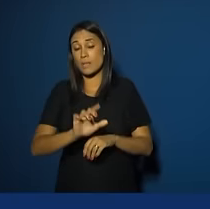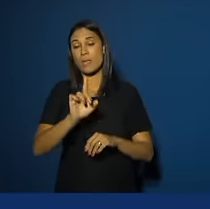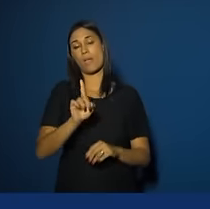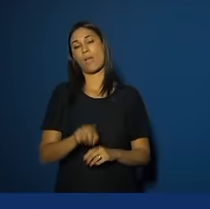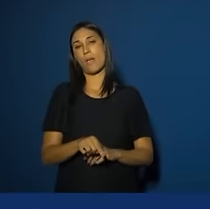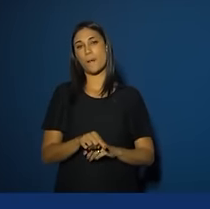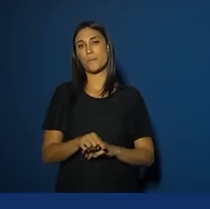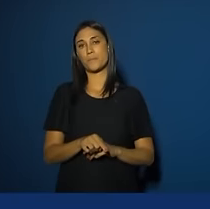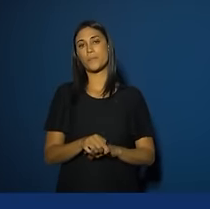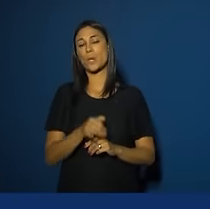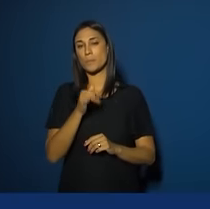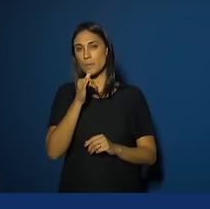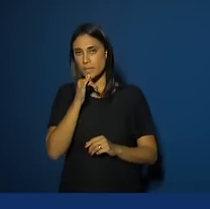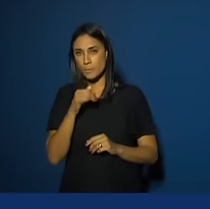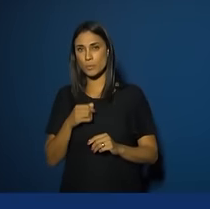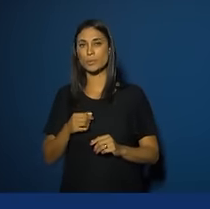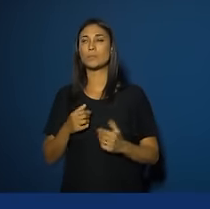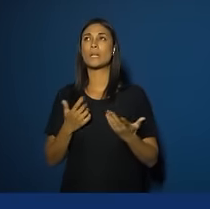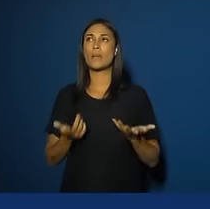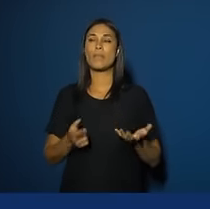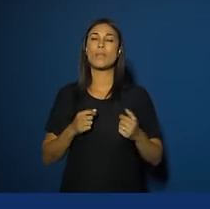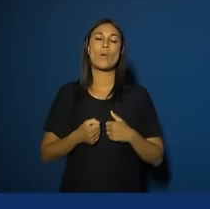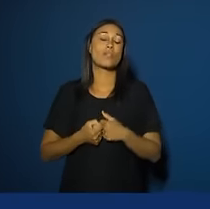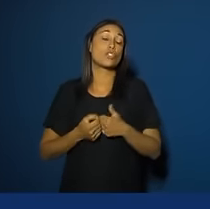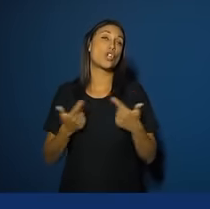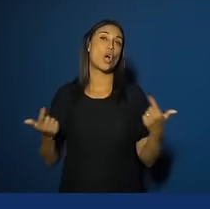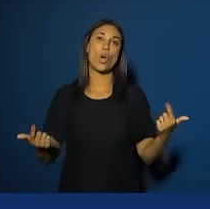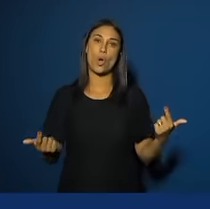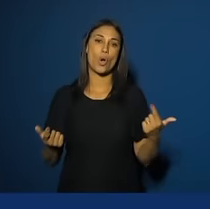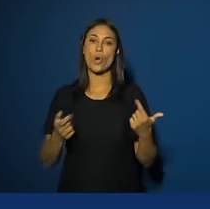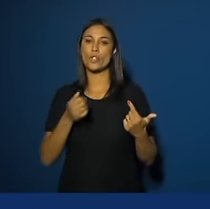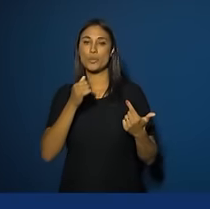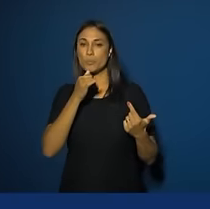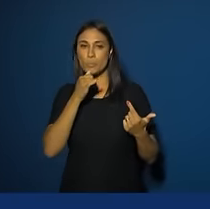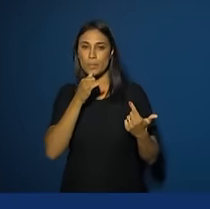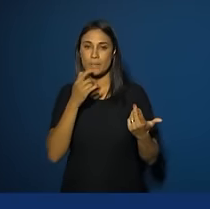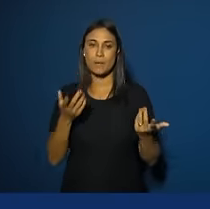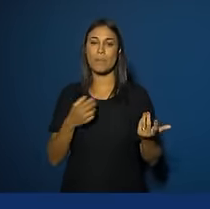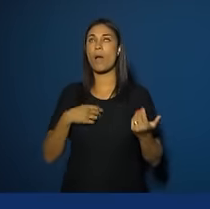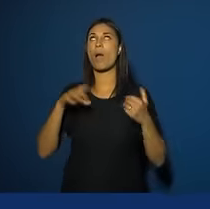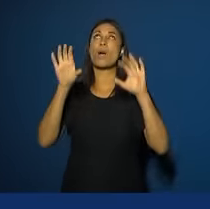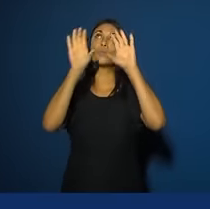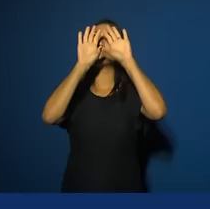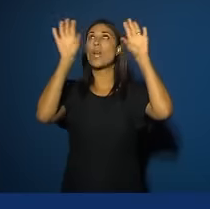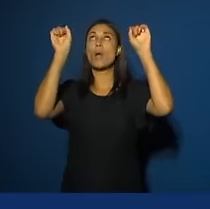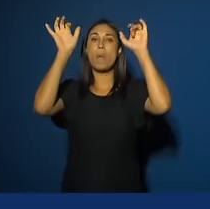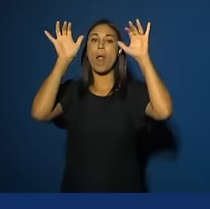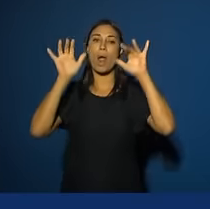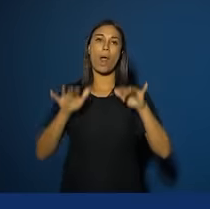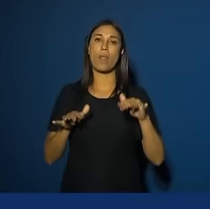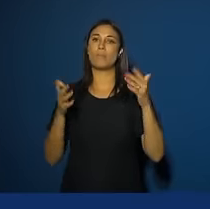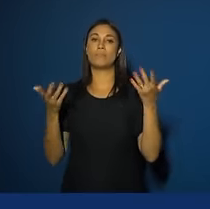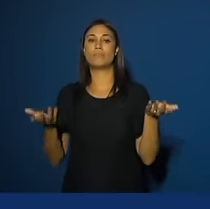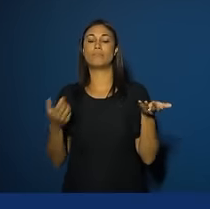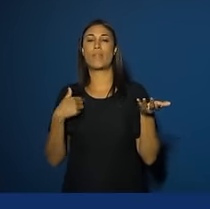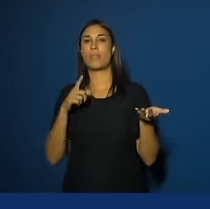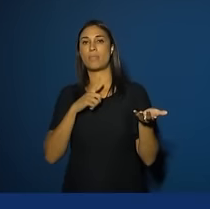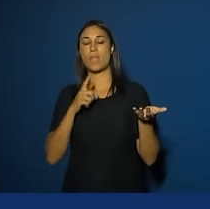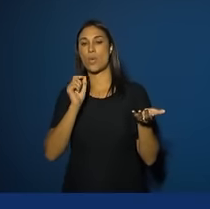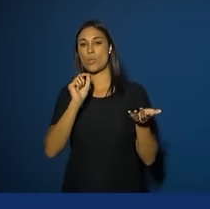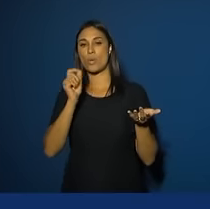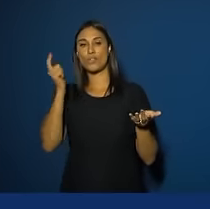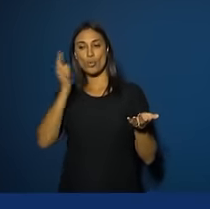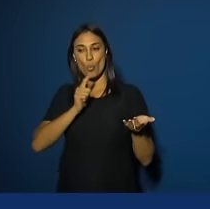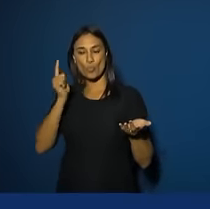não ser tendo, né, assim, a sorte de cair manal de céus, assim, né, ter choques favoráveis